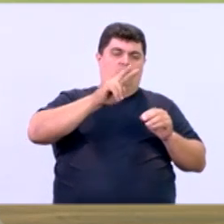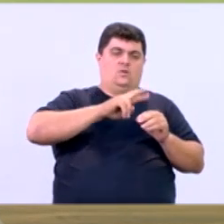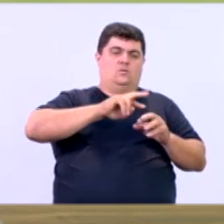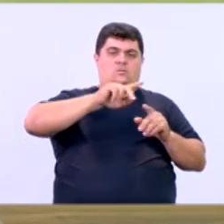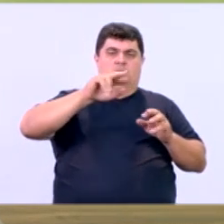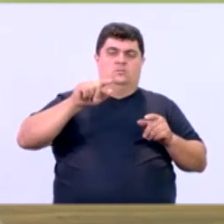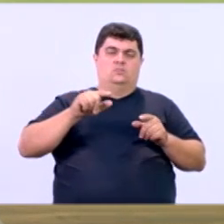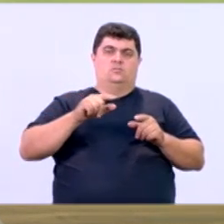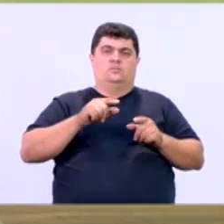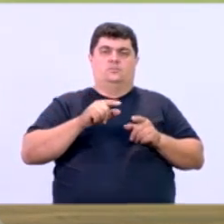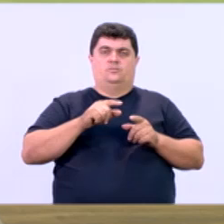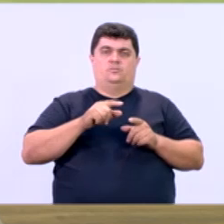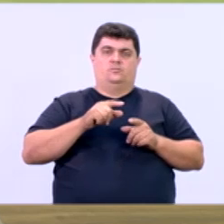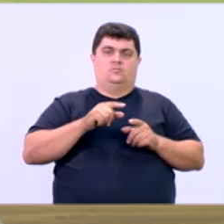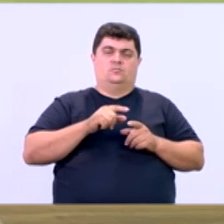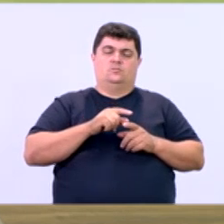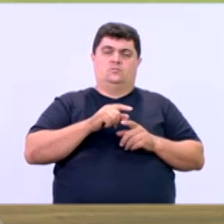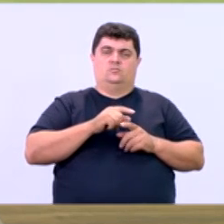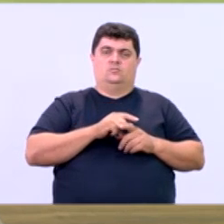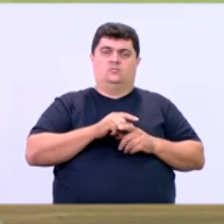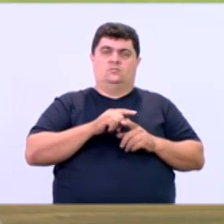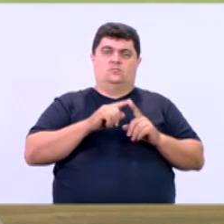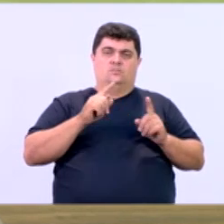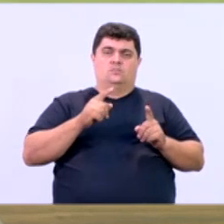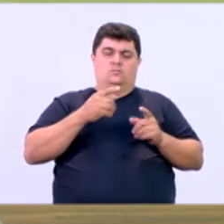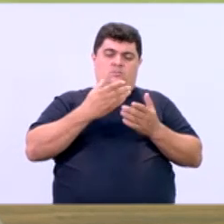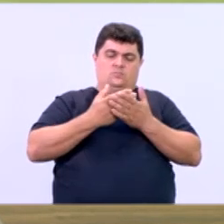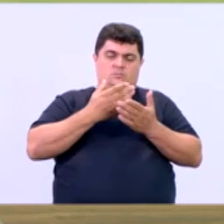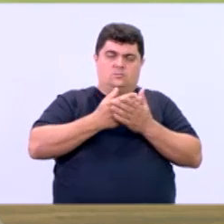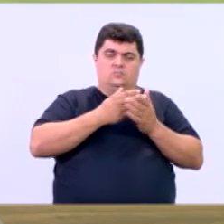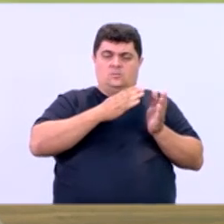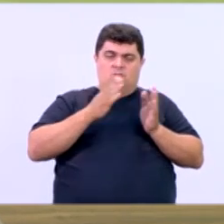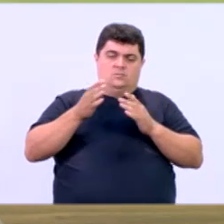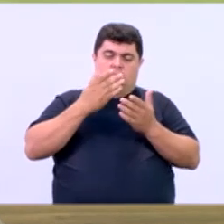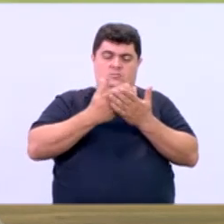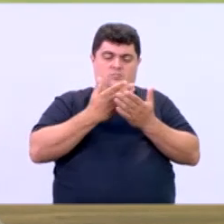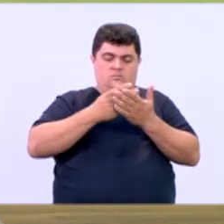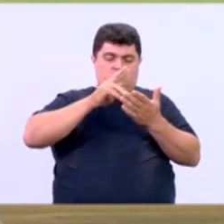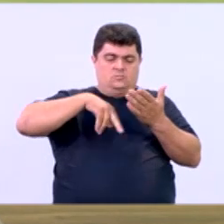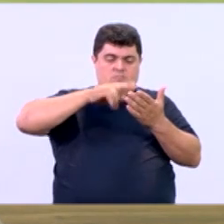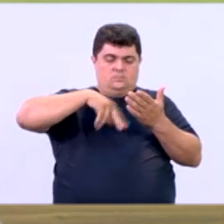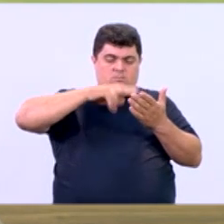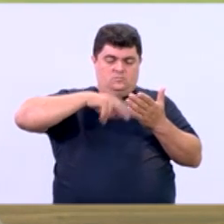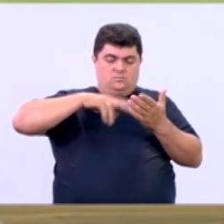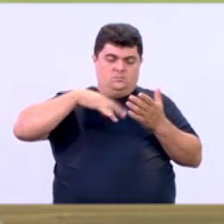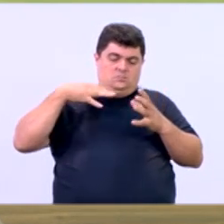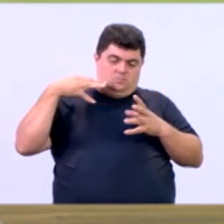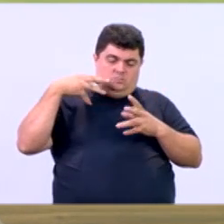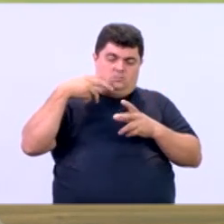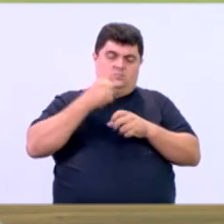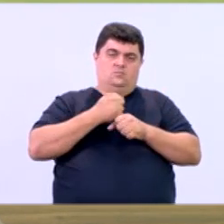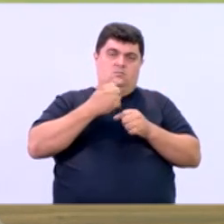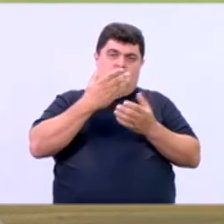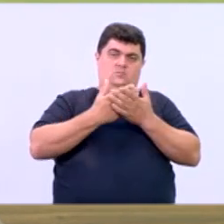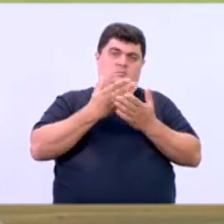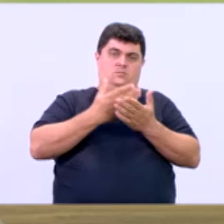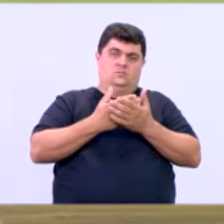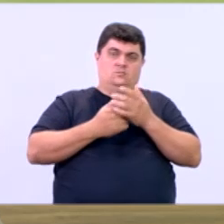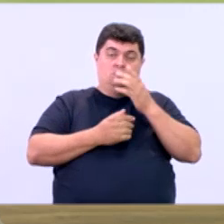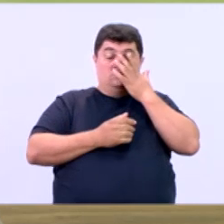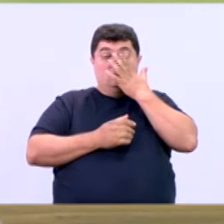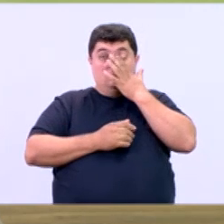variável e etc. Mas com o estudo desses tutoriais, com a revisão, né, das teleaulas, né,